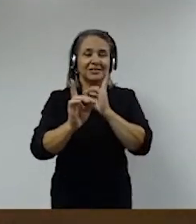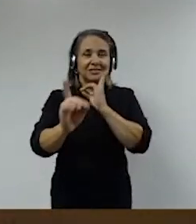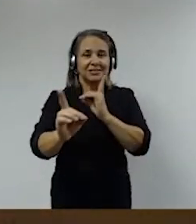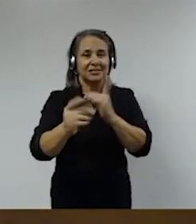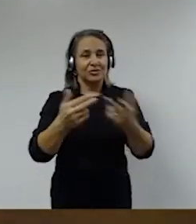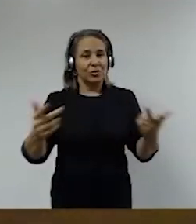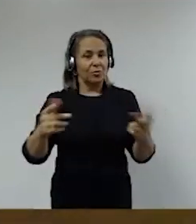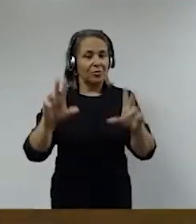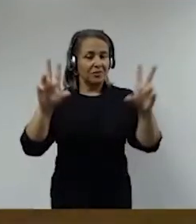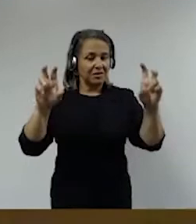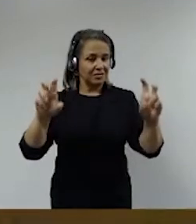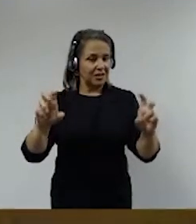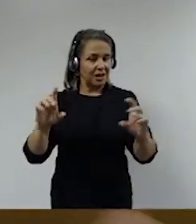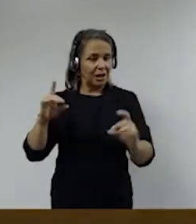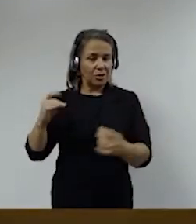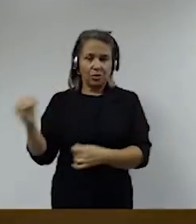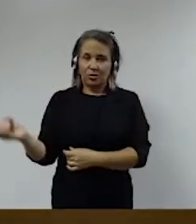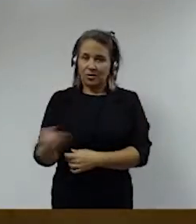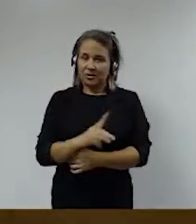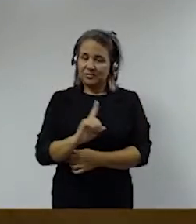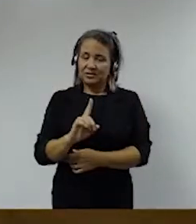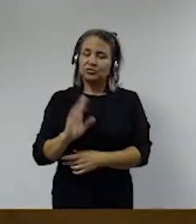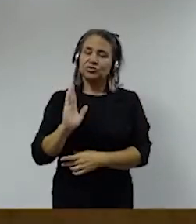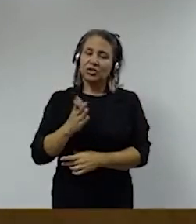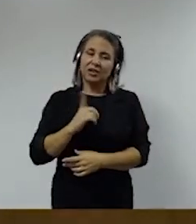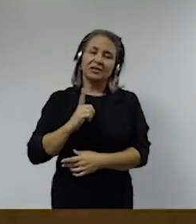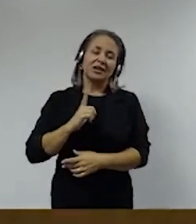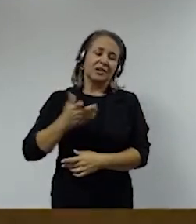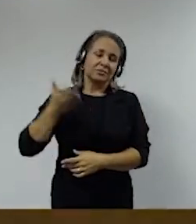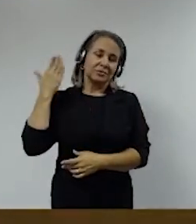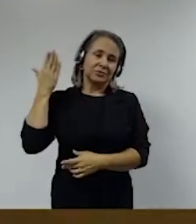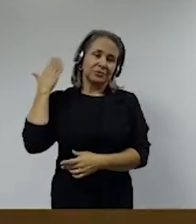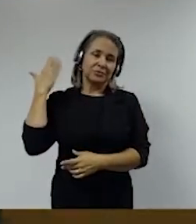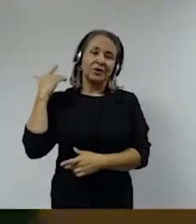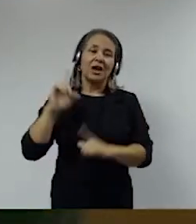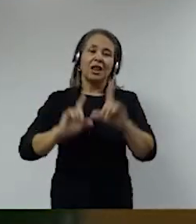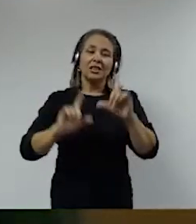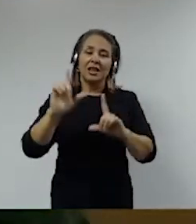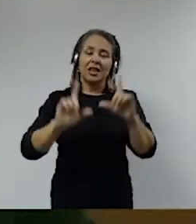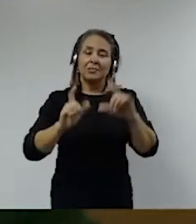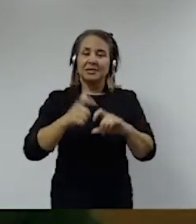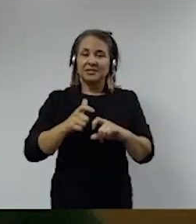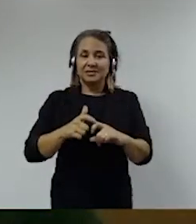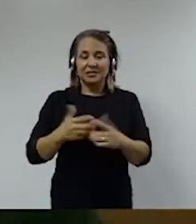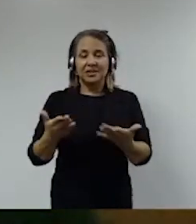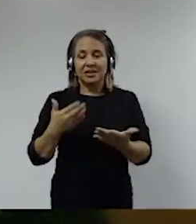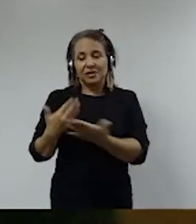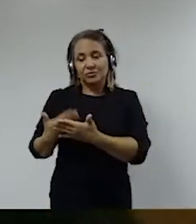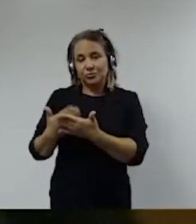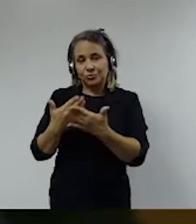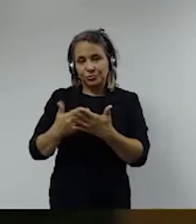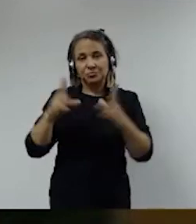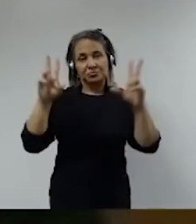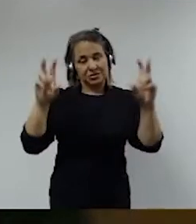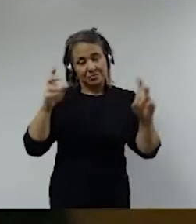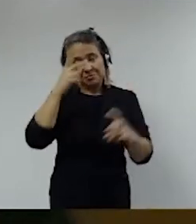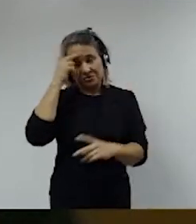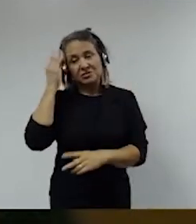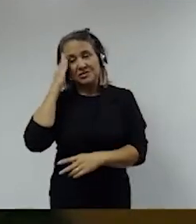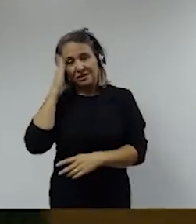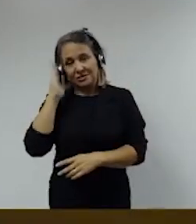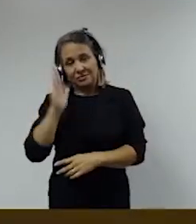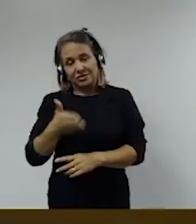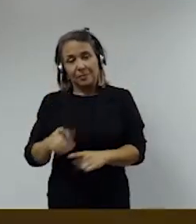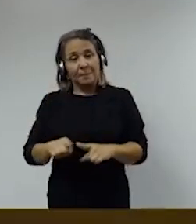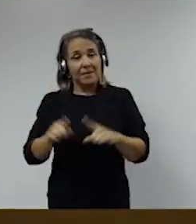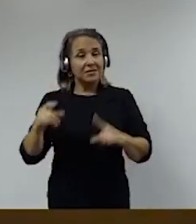matéria recente. A gente já trabalha com telemedicina há muito tempo, principalmente quem se dedica ao estudo do tema, mas